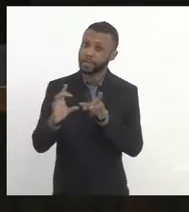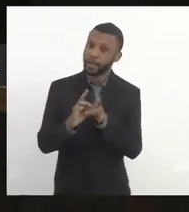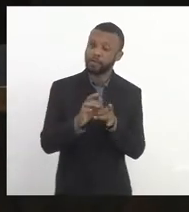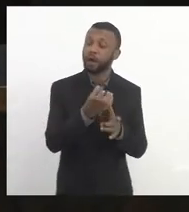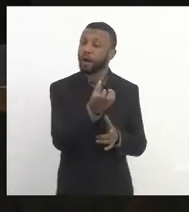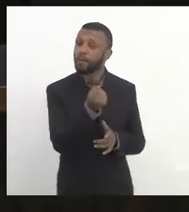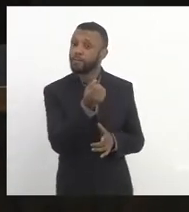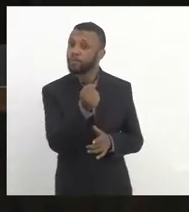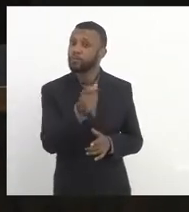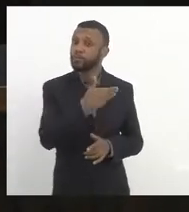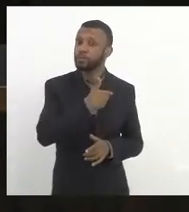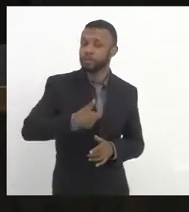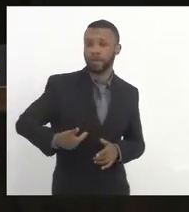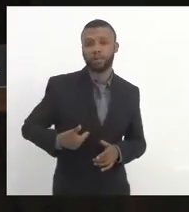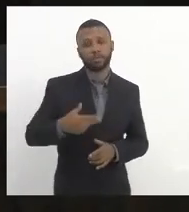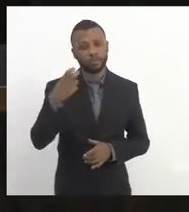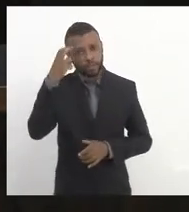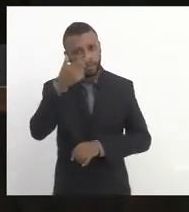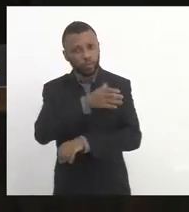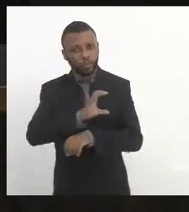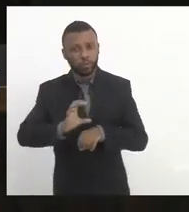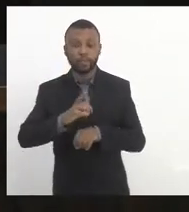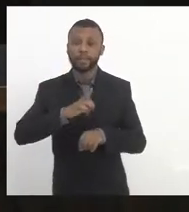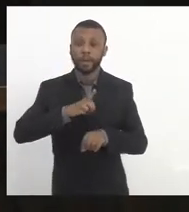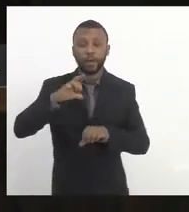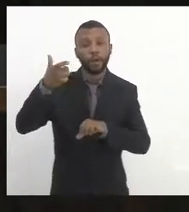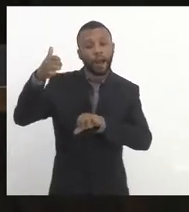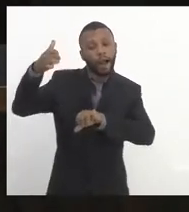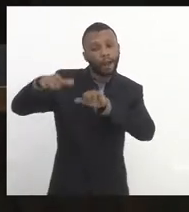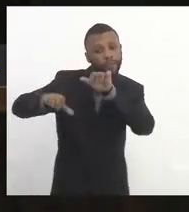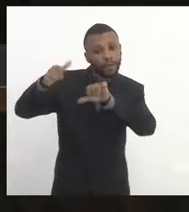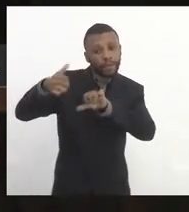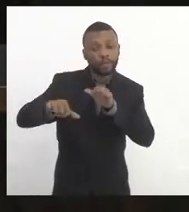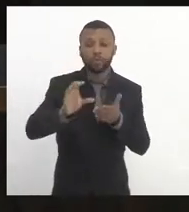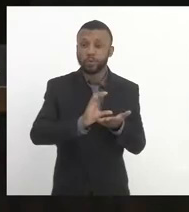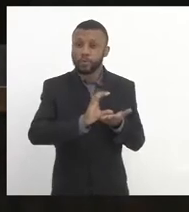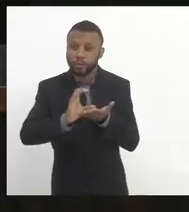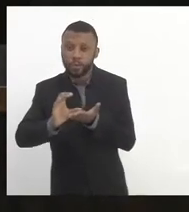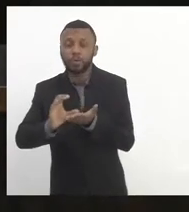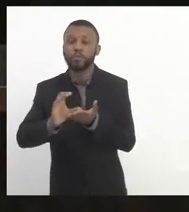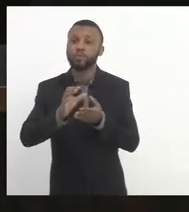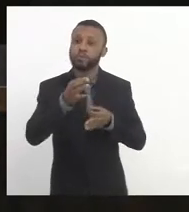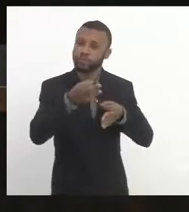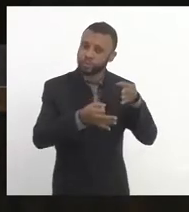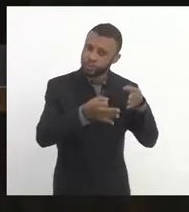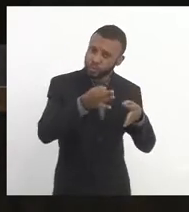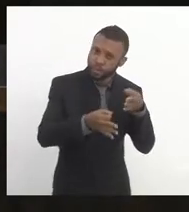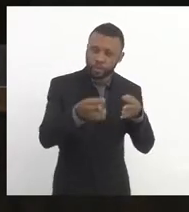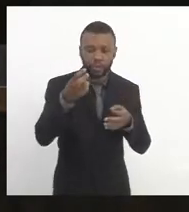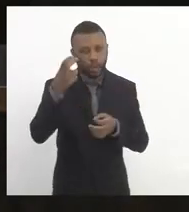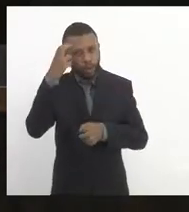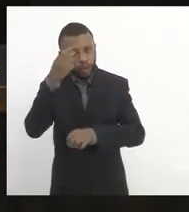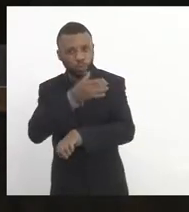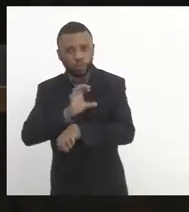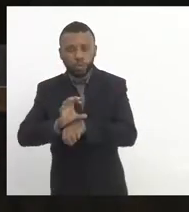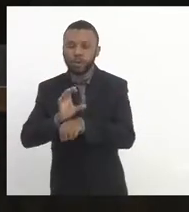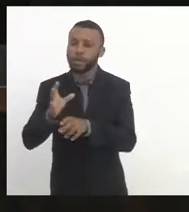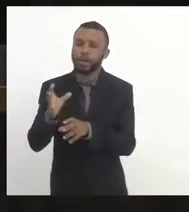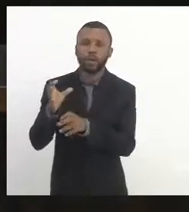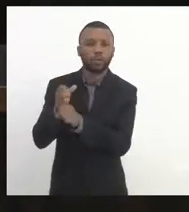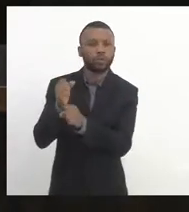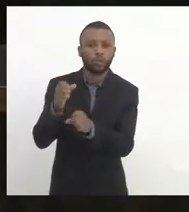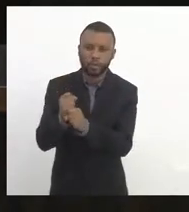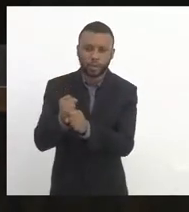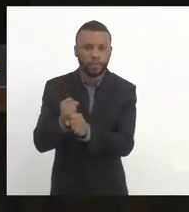do Estado do Rio de Janeiro, pendente de pareceres das comissões de Constituição e Justiça, de Cultura e de Orçamento. Para emitir parecer pela Comissão de Constituição e